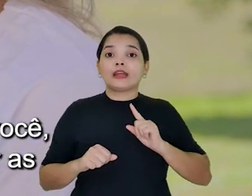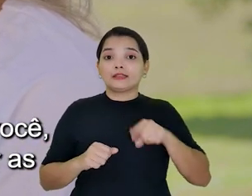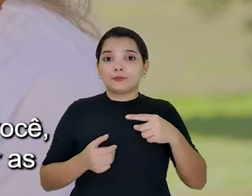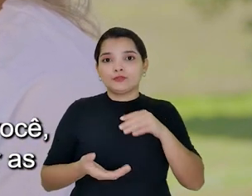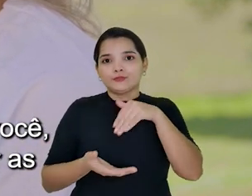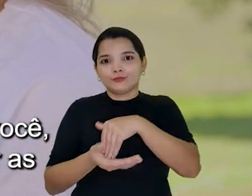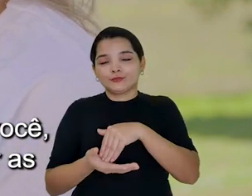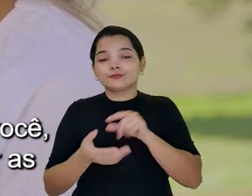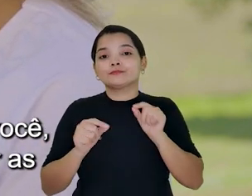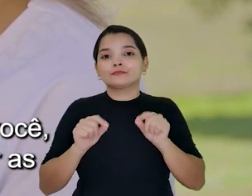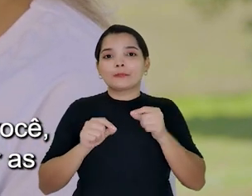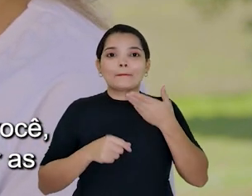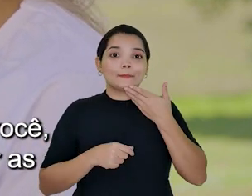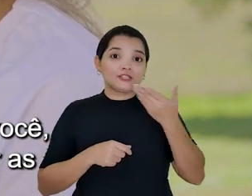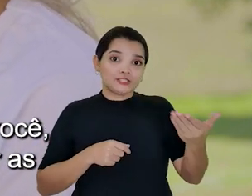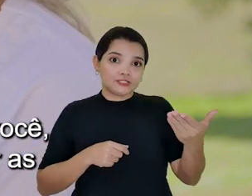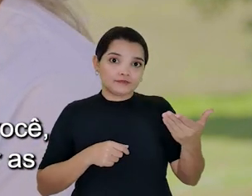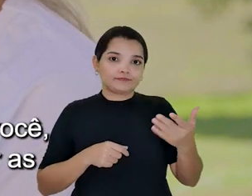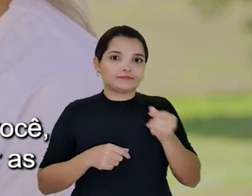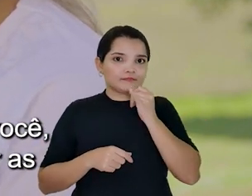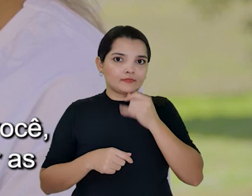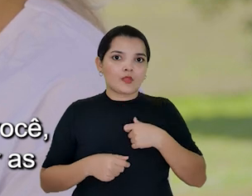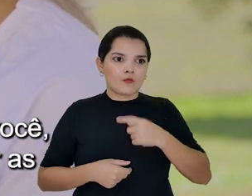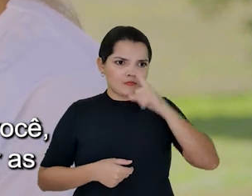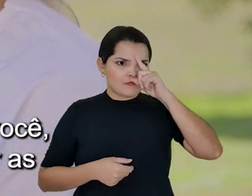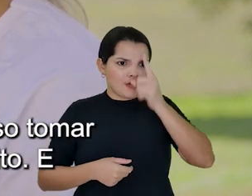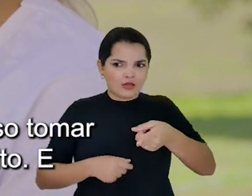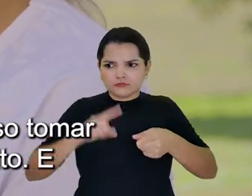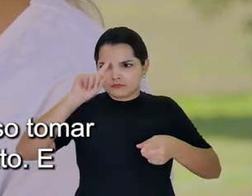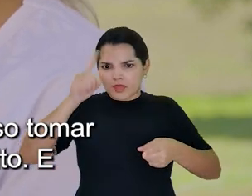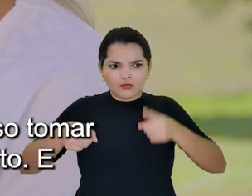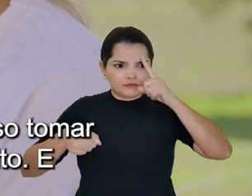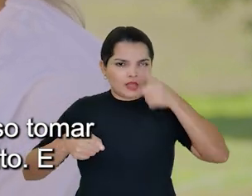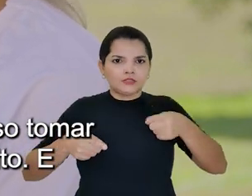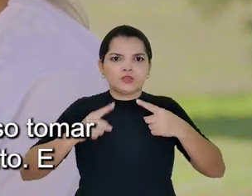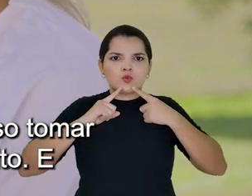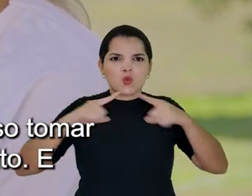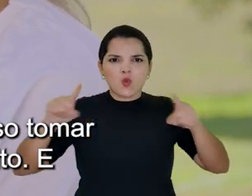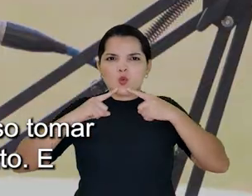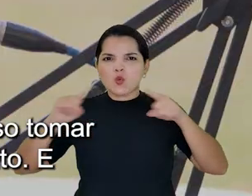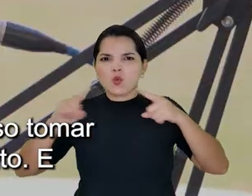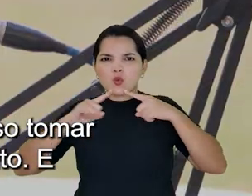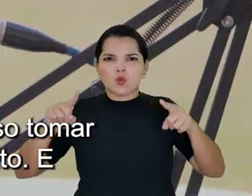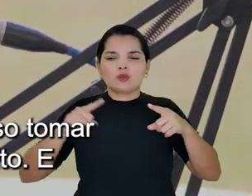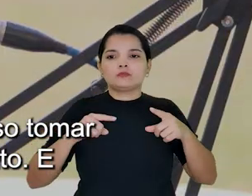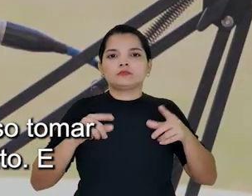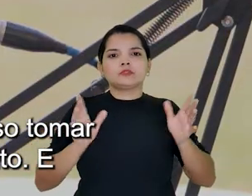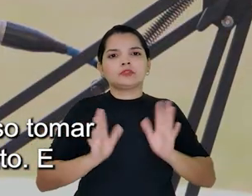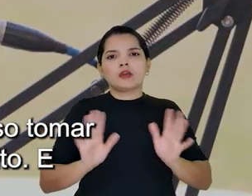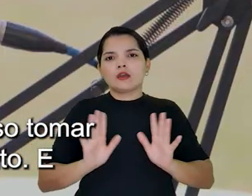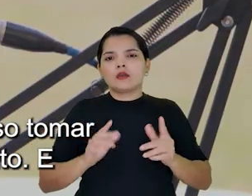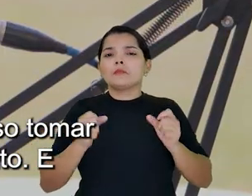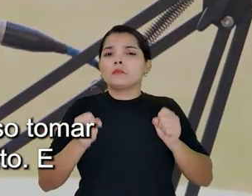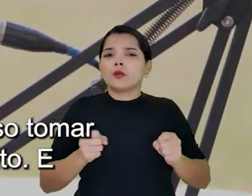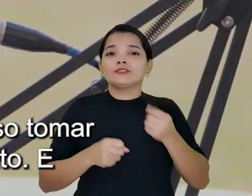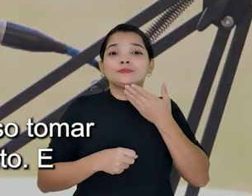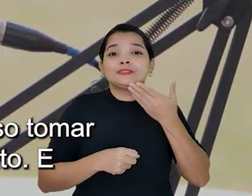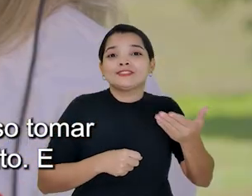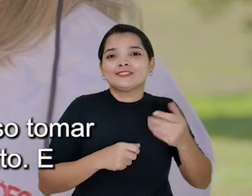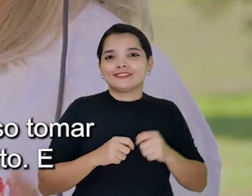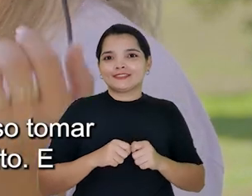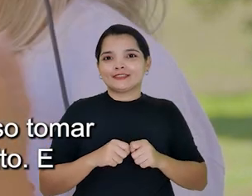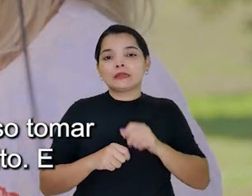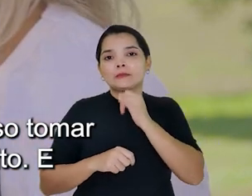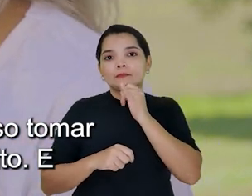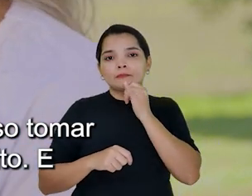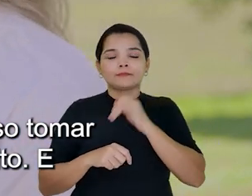é o pedido que é você em vez de dar ordens para as pessoas criticar as pessoas fazer pedidos uhum Será que eu posso tomar um cafezinho com vocês per